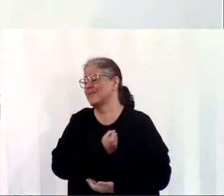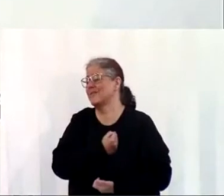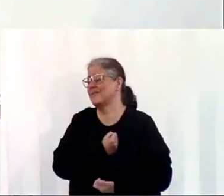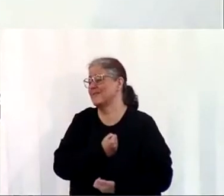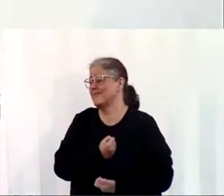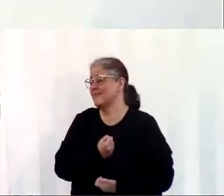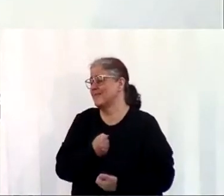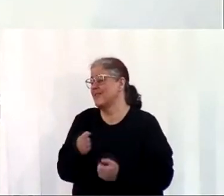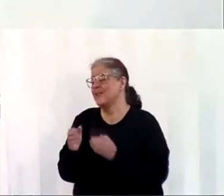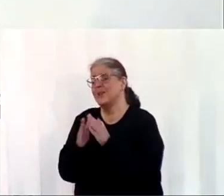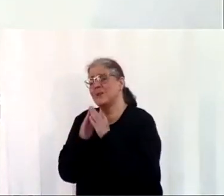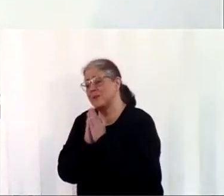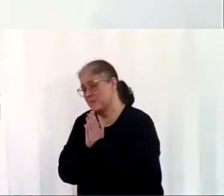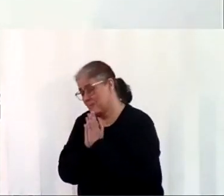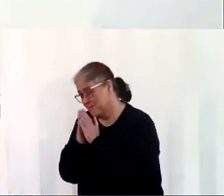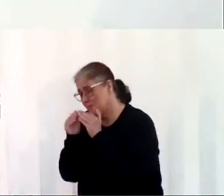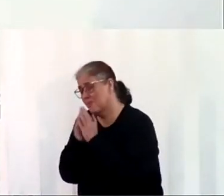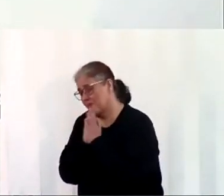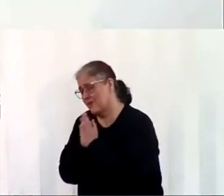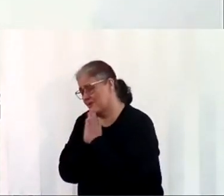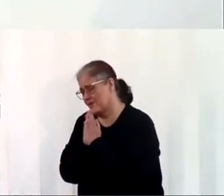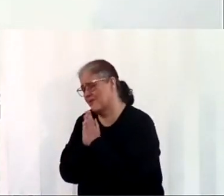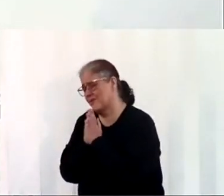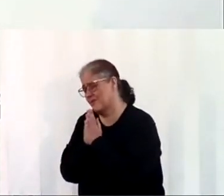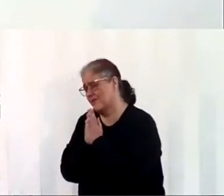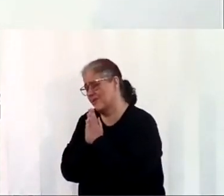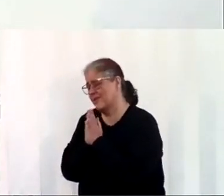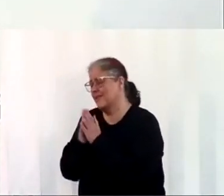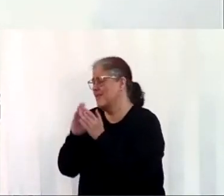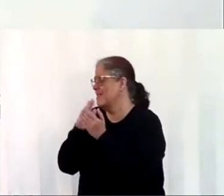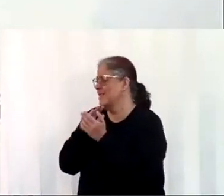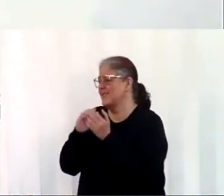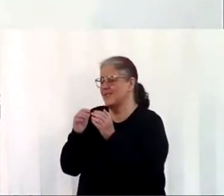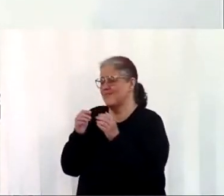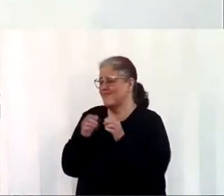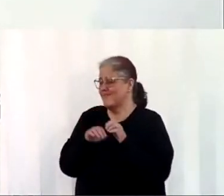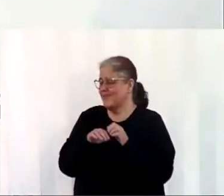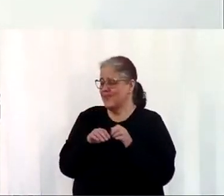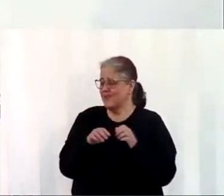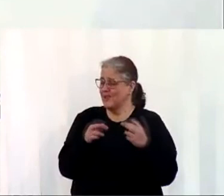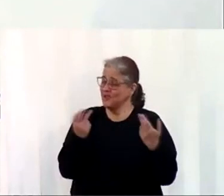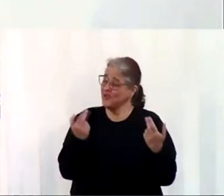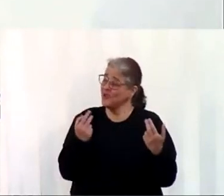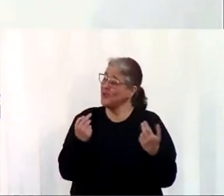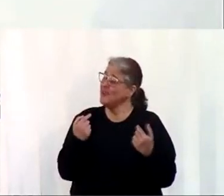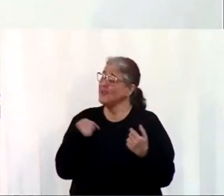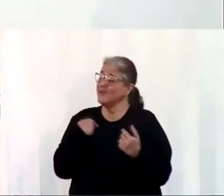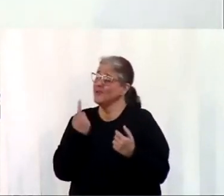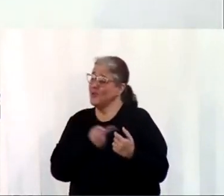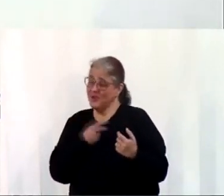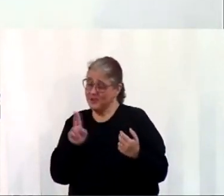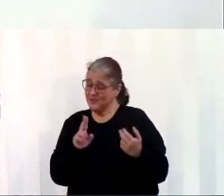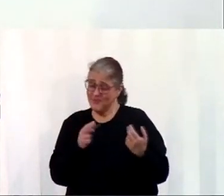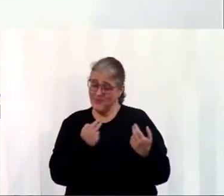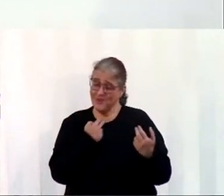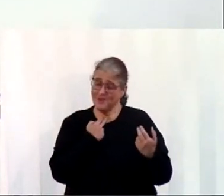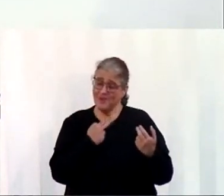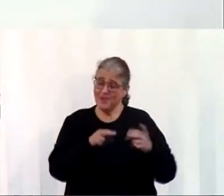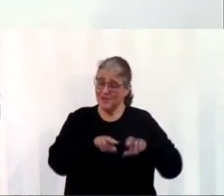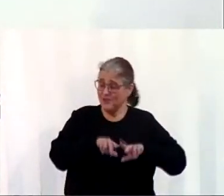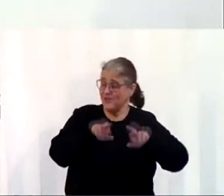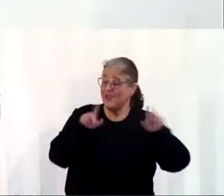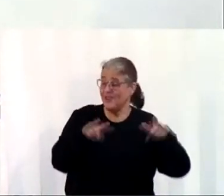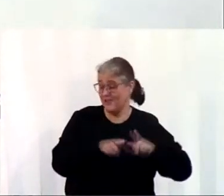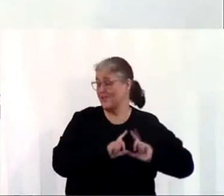foi Israel, quando tudo estava bem, a sua fé estava mal. Ajuda-nos nisso,